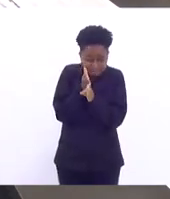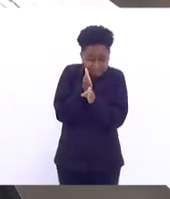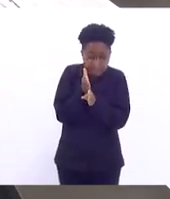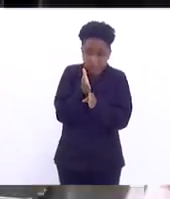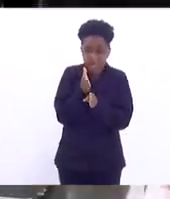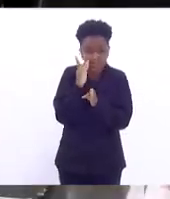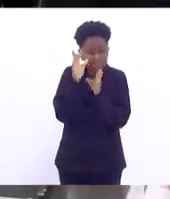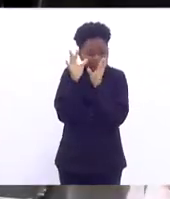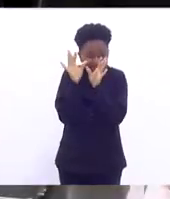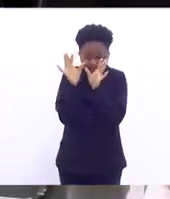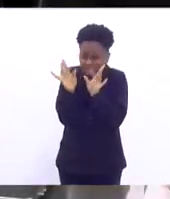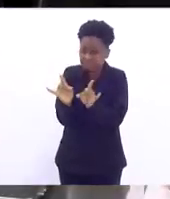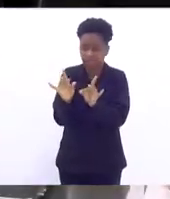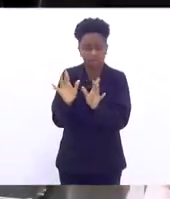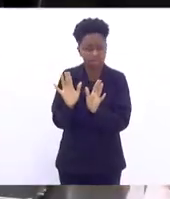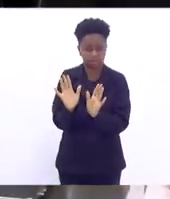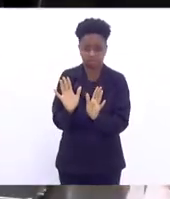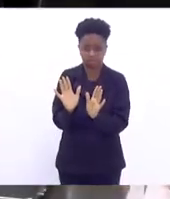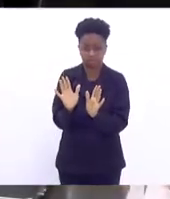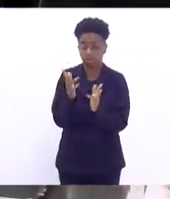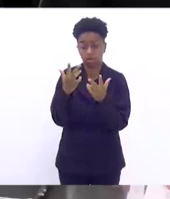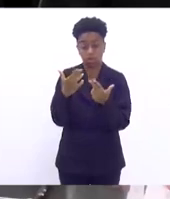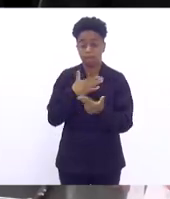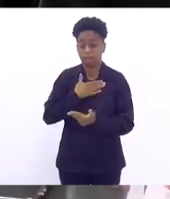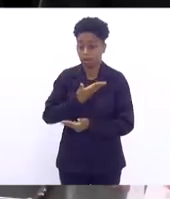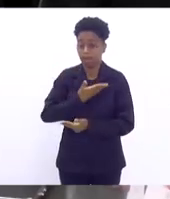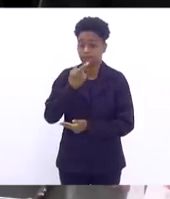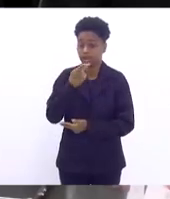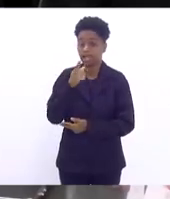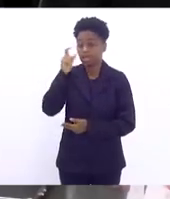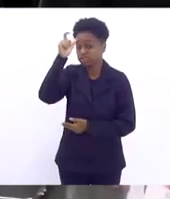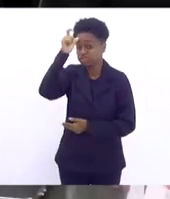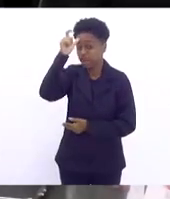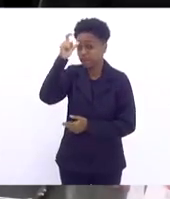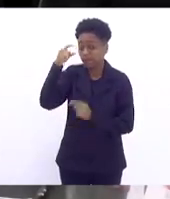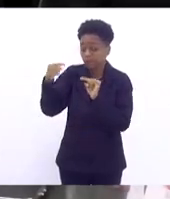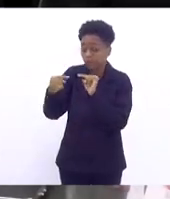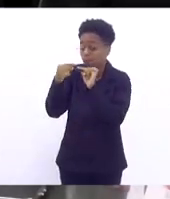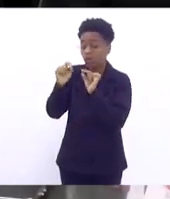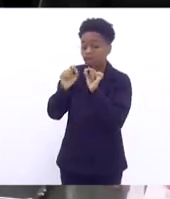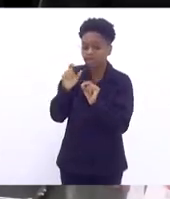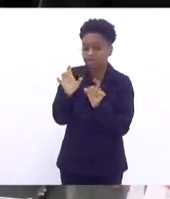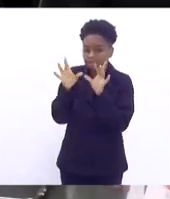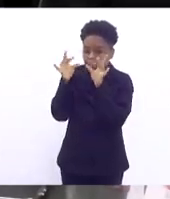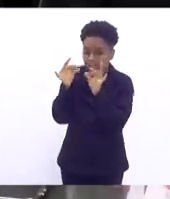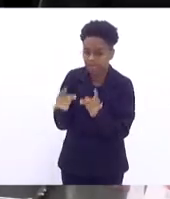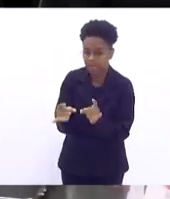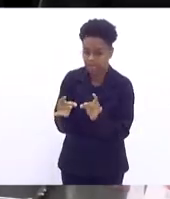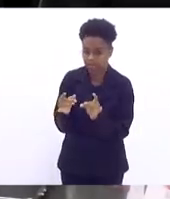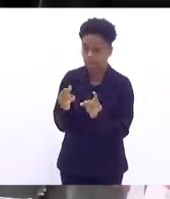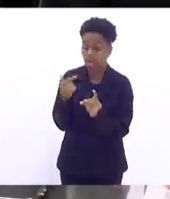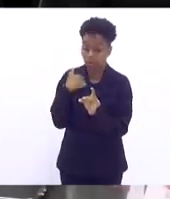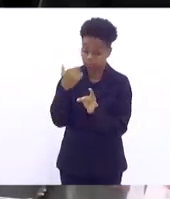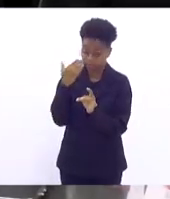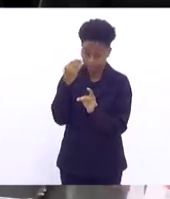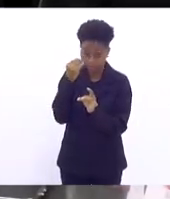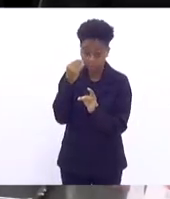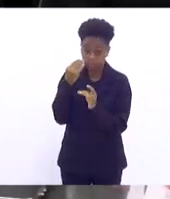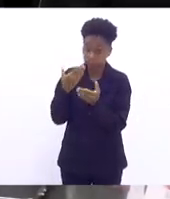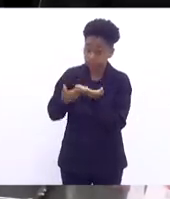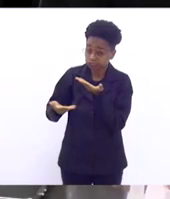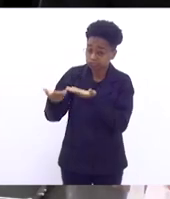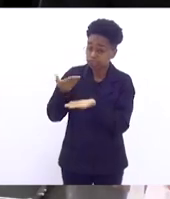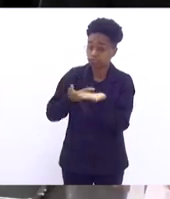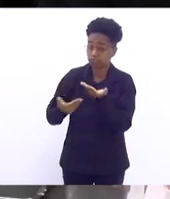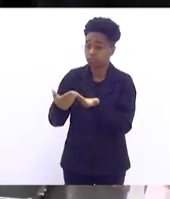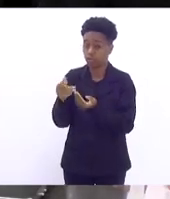um detalhe como diria um amigo meu o diabo ele mora no detalhe é porque é o seguinte se eu para dialogar aqui com a fala do do